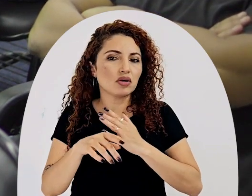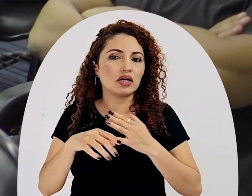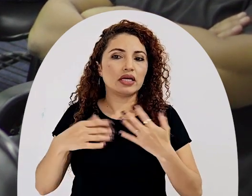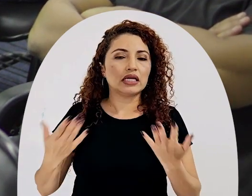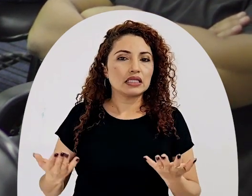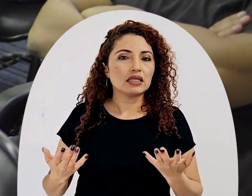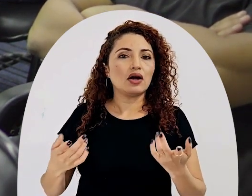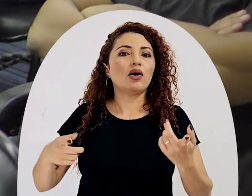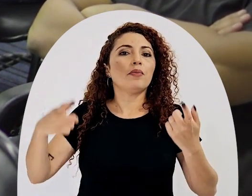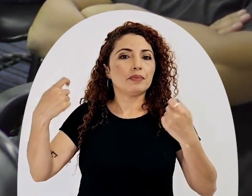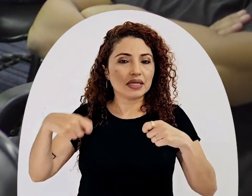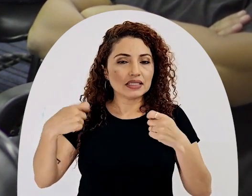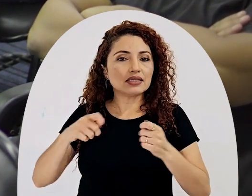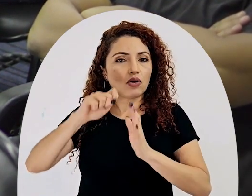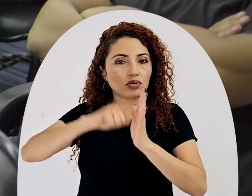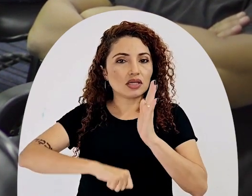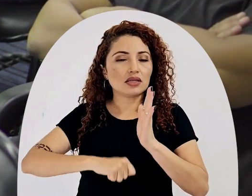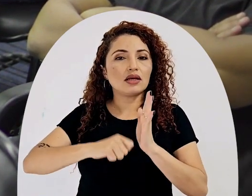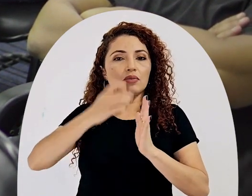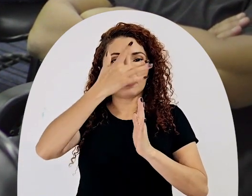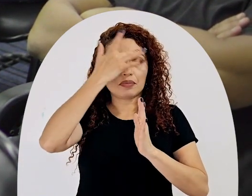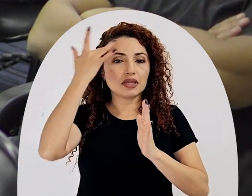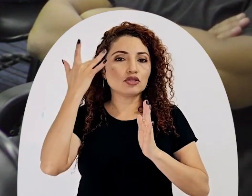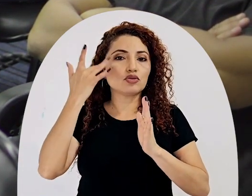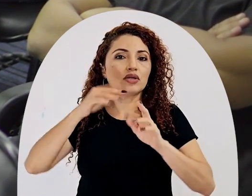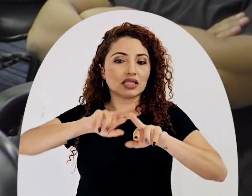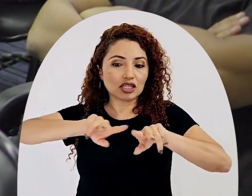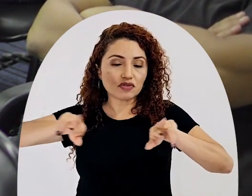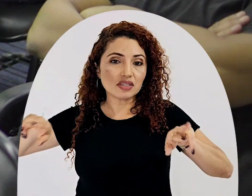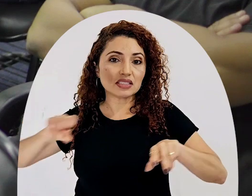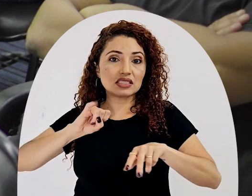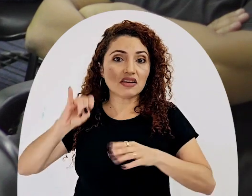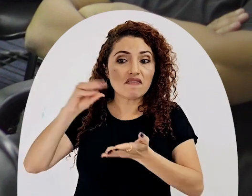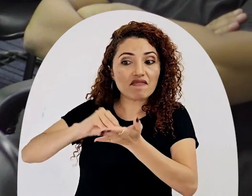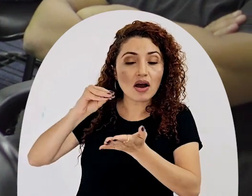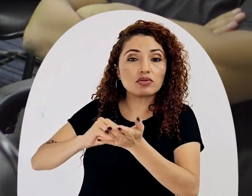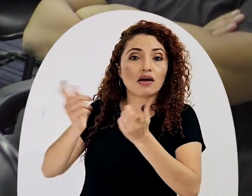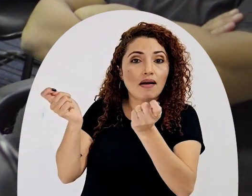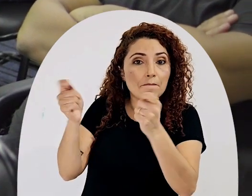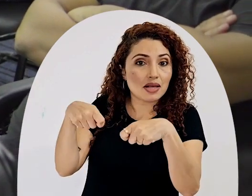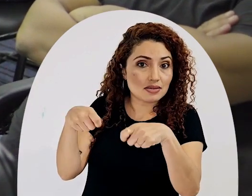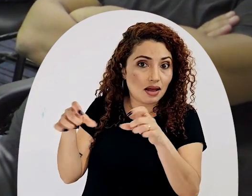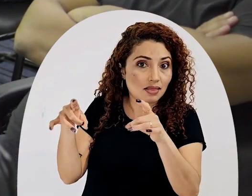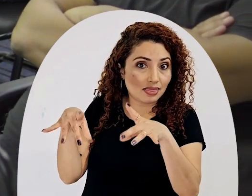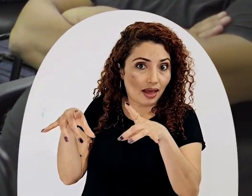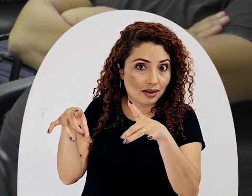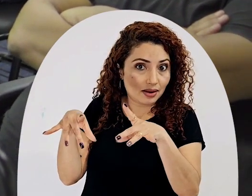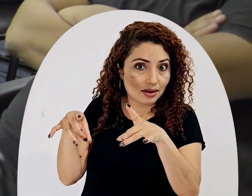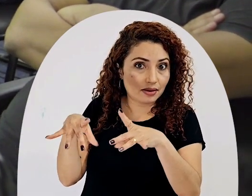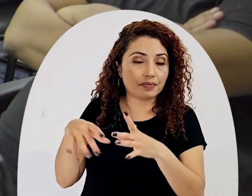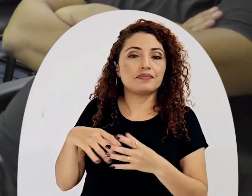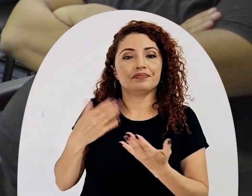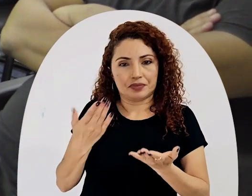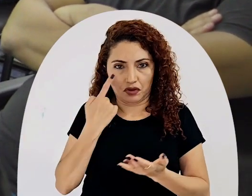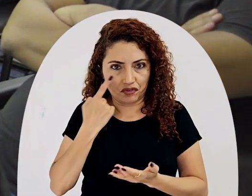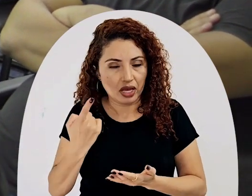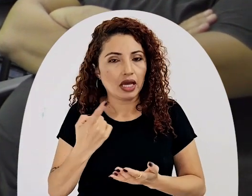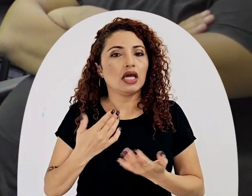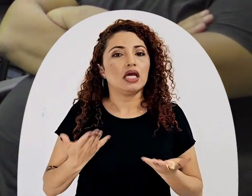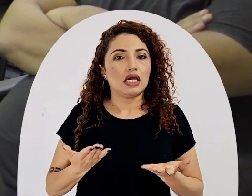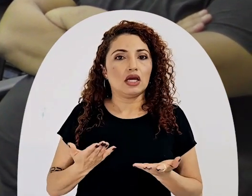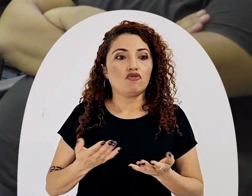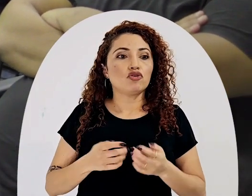contratar alguém na diversidade, mesmo que não tenha capacidade técnica? Porque, veja bem, você contrata as pessoas pela